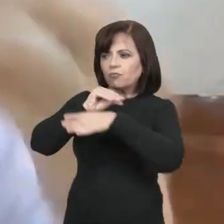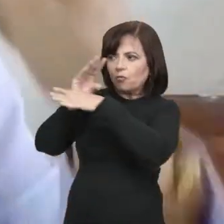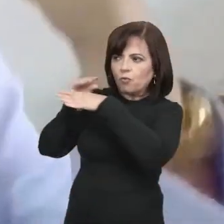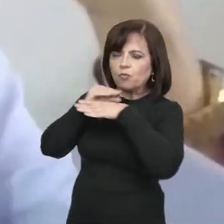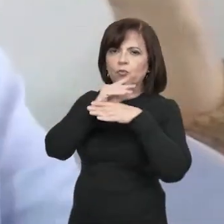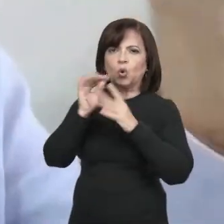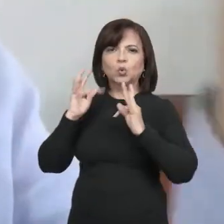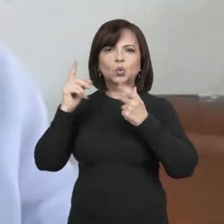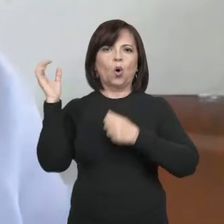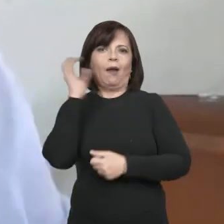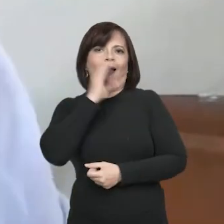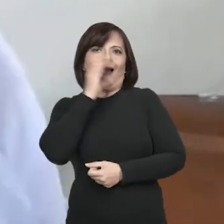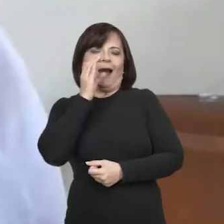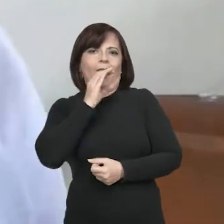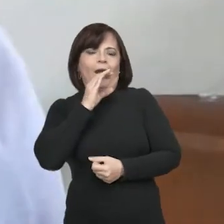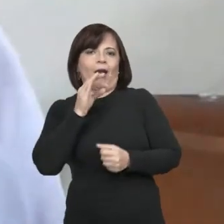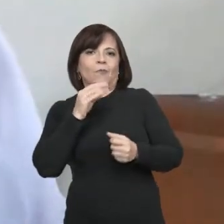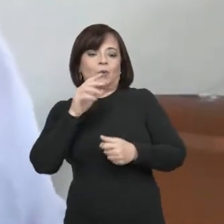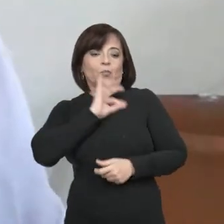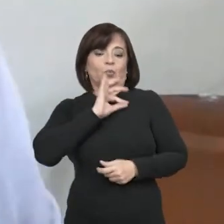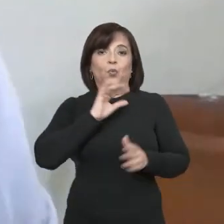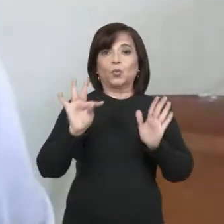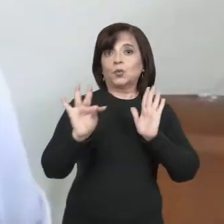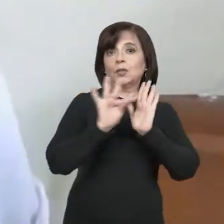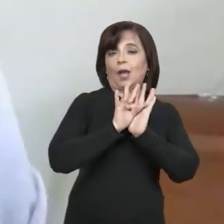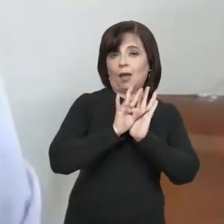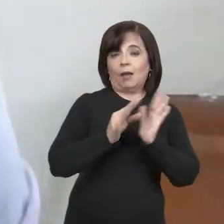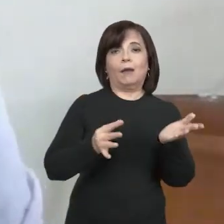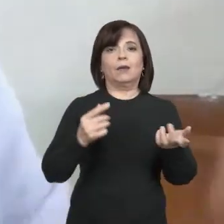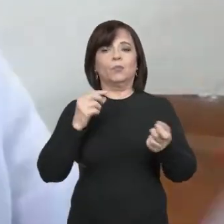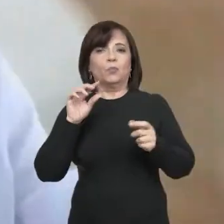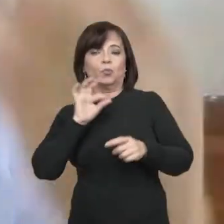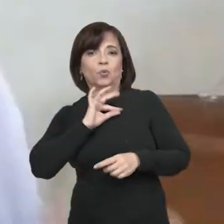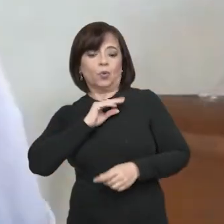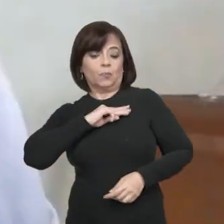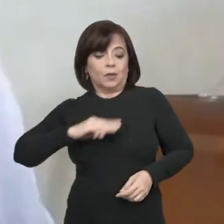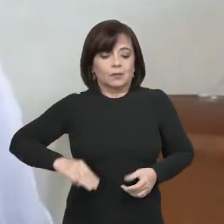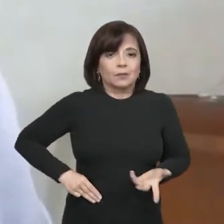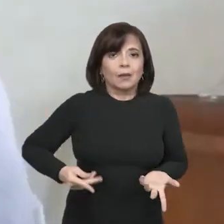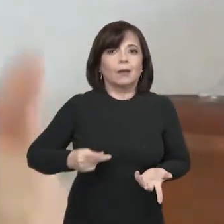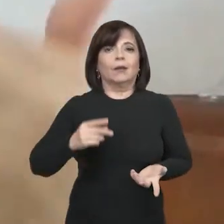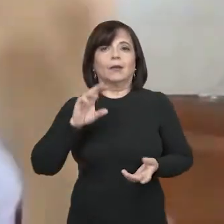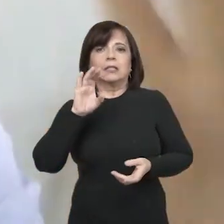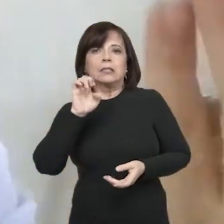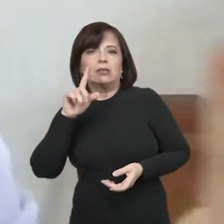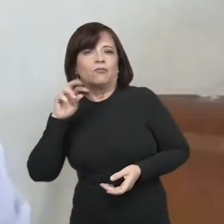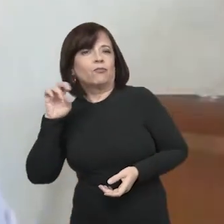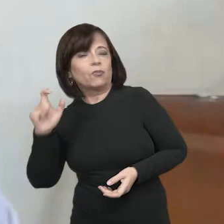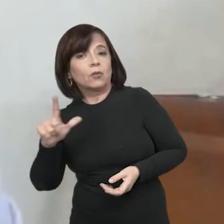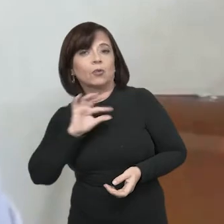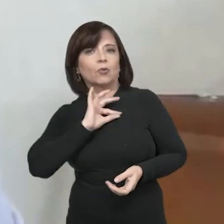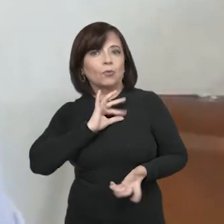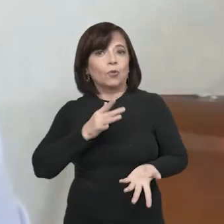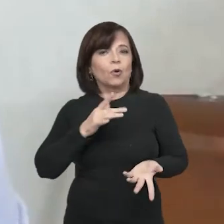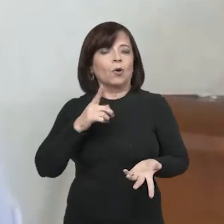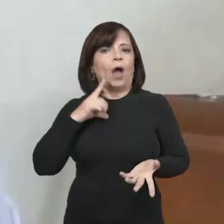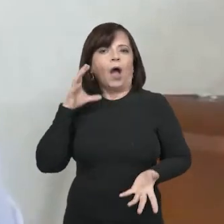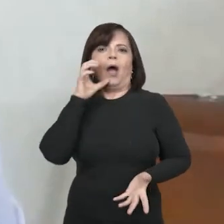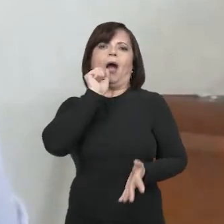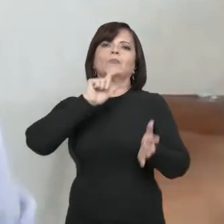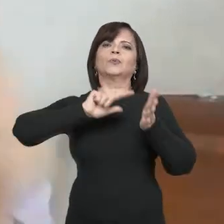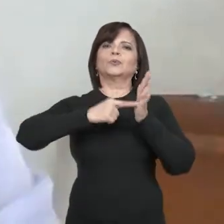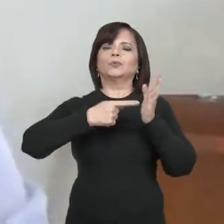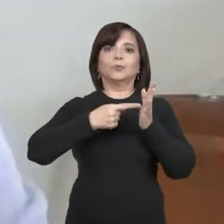agilidade na Polícia Técnica, na Polícia Civil e no próprio Ministério Público possibilitou um oferecimento de uma